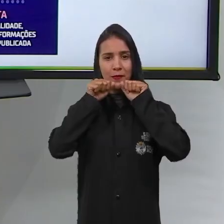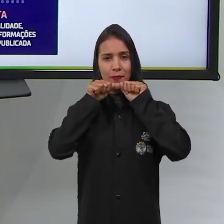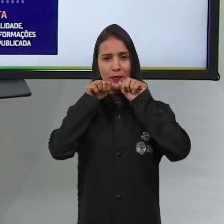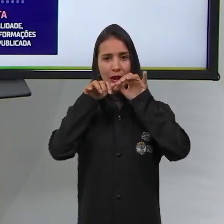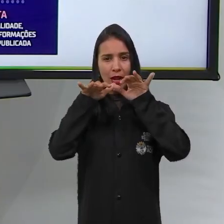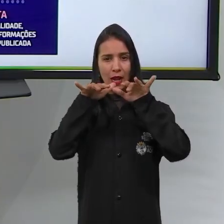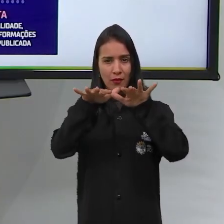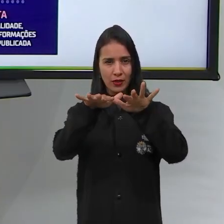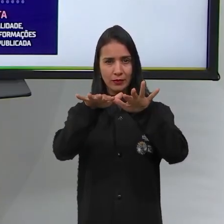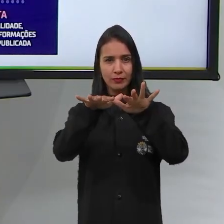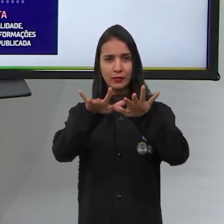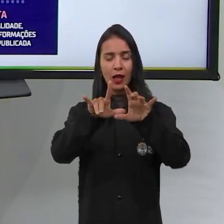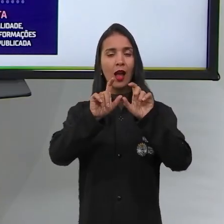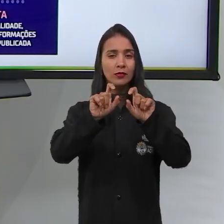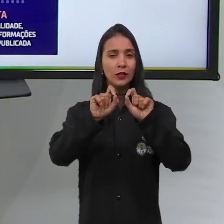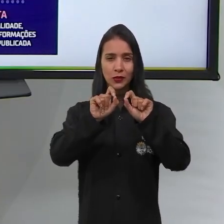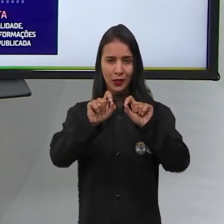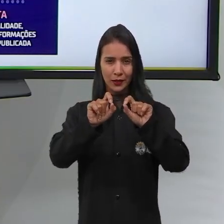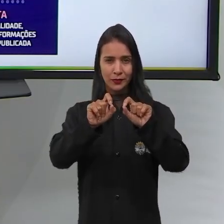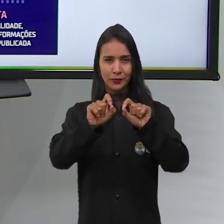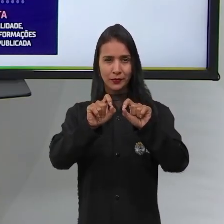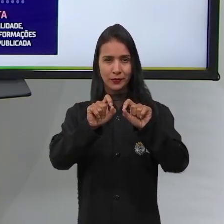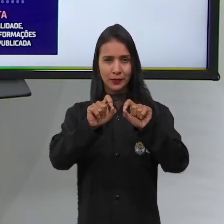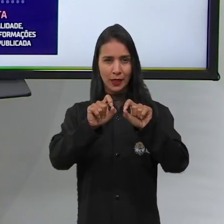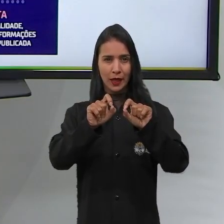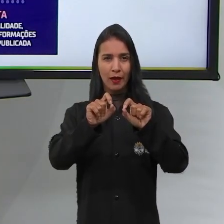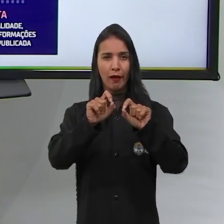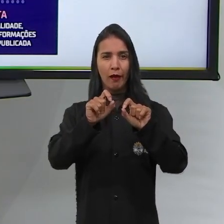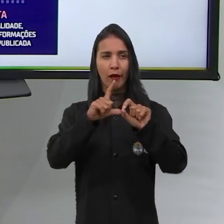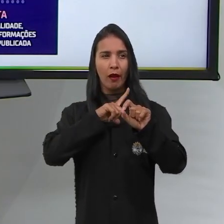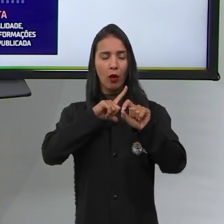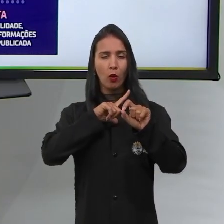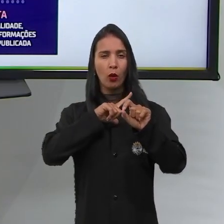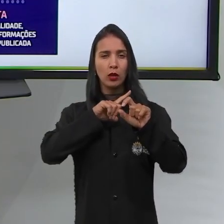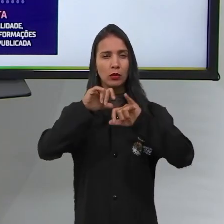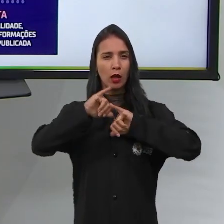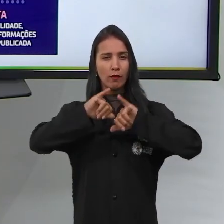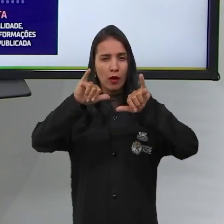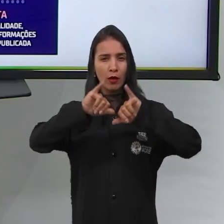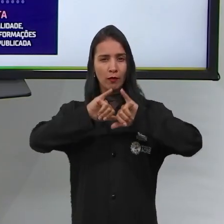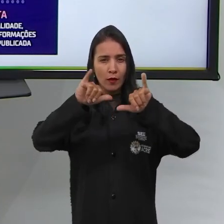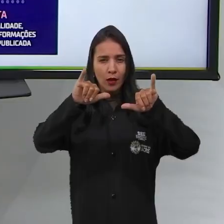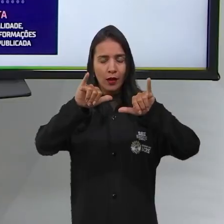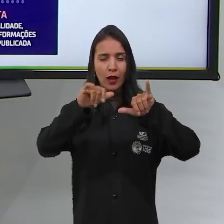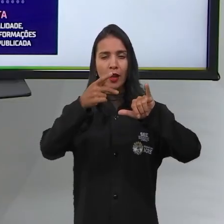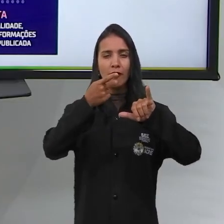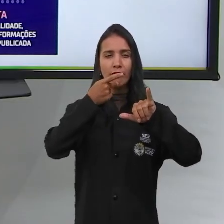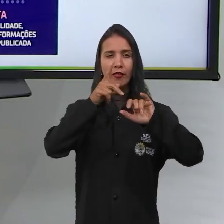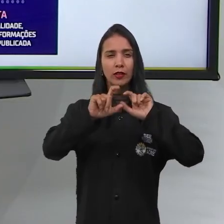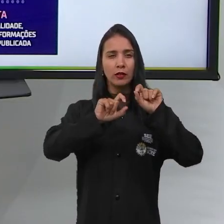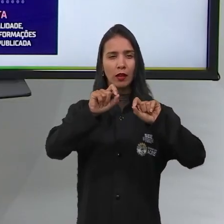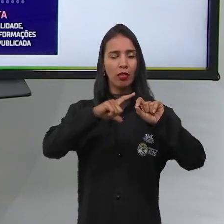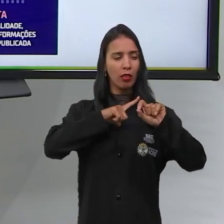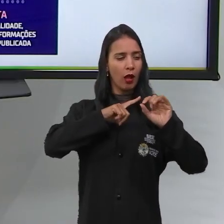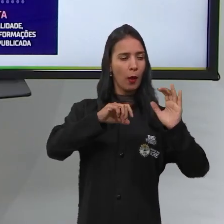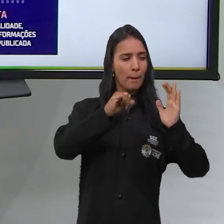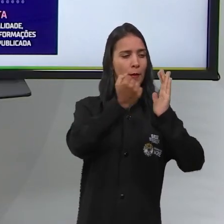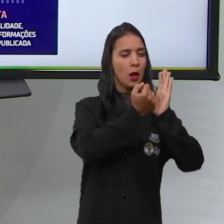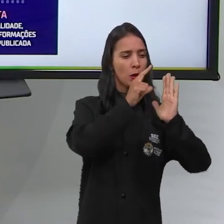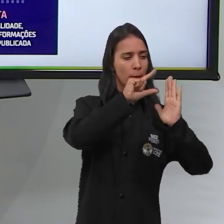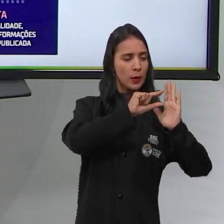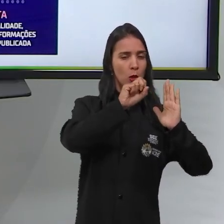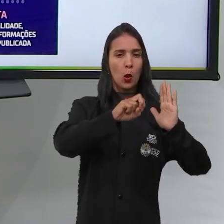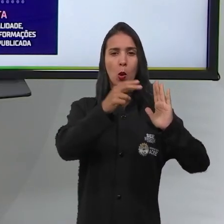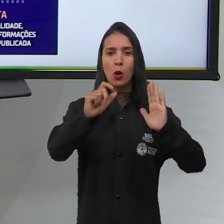disseminadas, algumas têm um impacto maior e outra menor, mas faz com que as pessoas fiquem naquele estado de